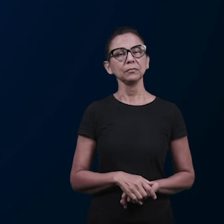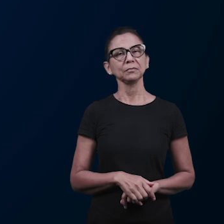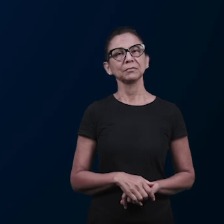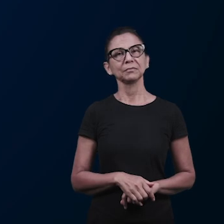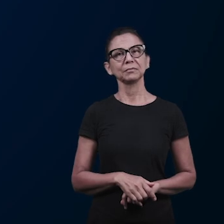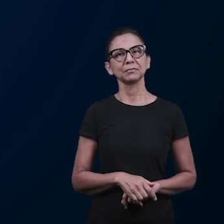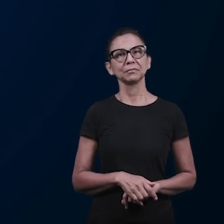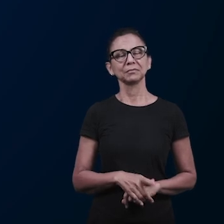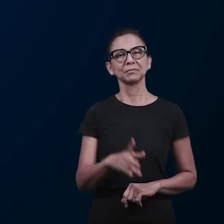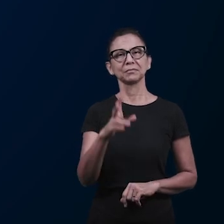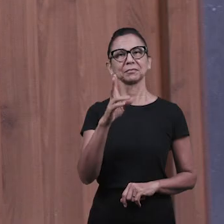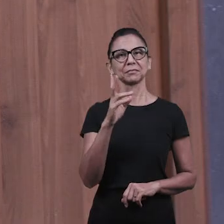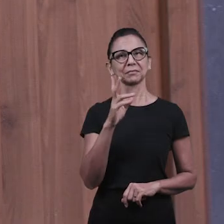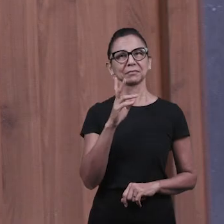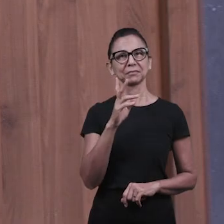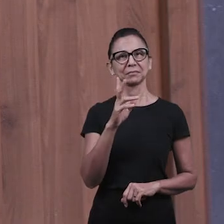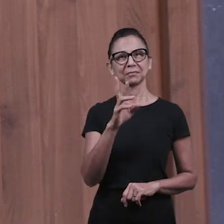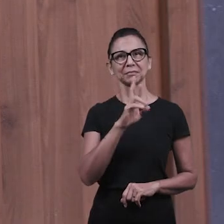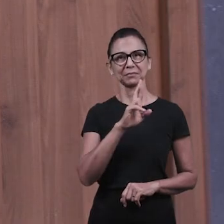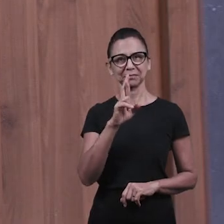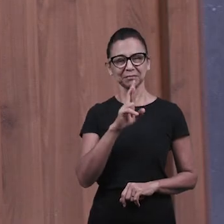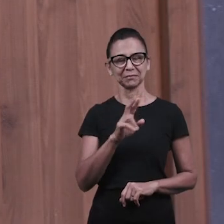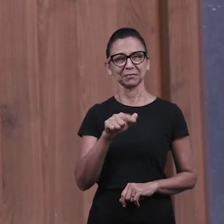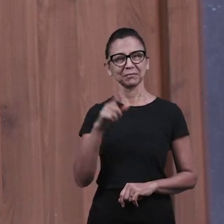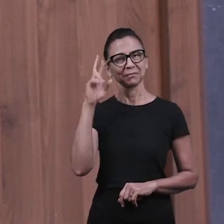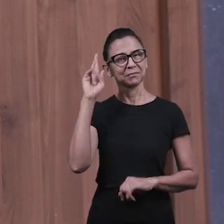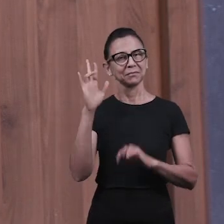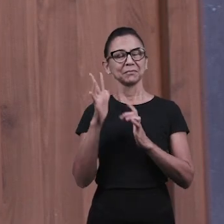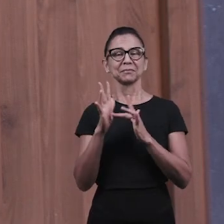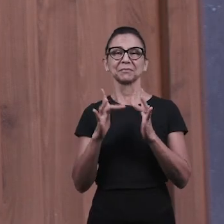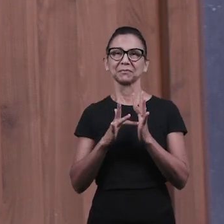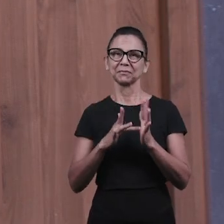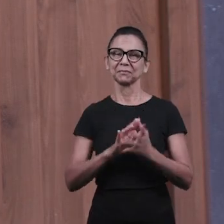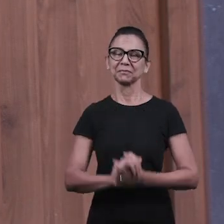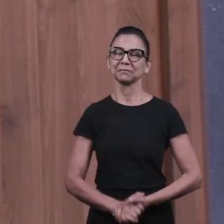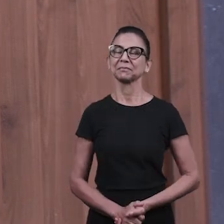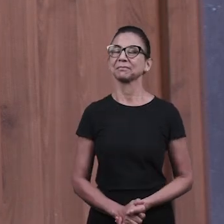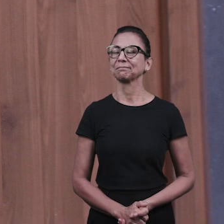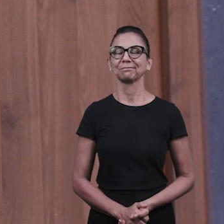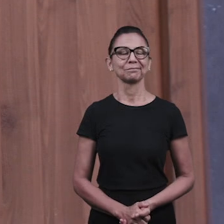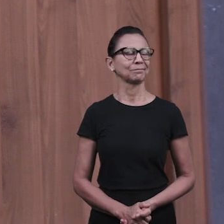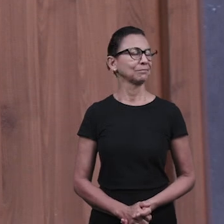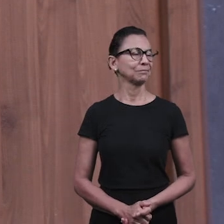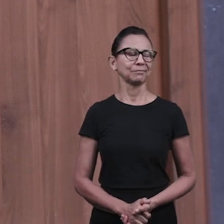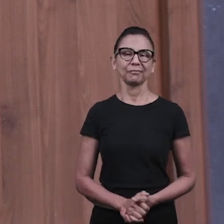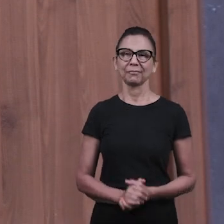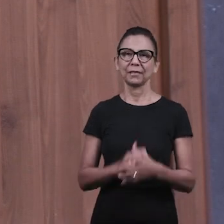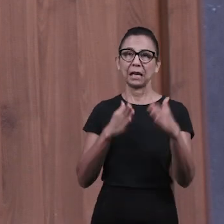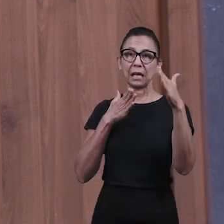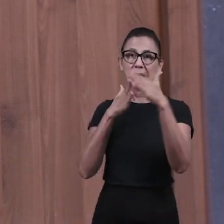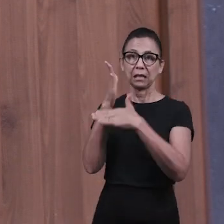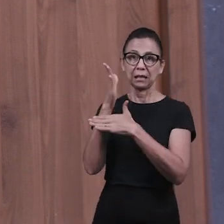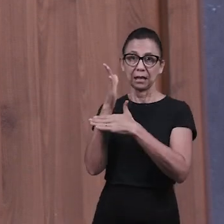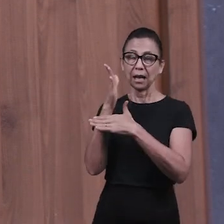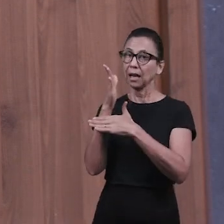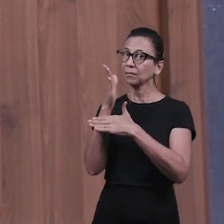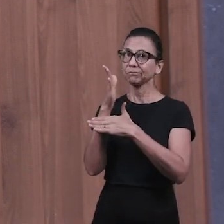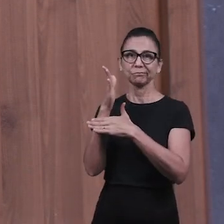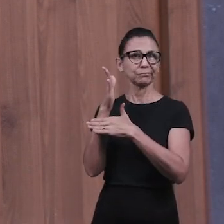resposta para o Senhor Jesus. Muito bem, Eliseu, isso mesmo. A resposta é exatamente esta: não vai entrar na